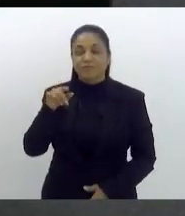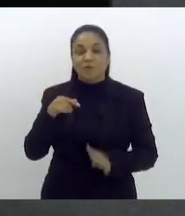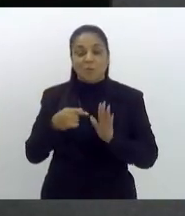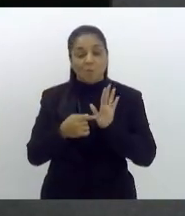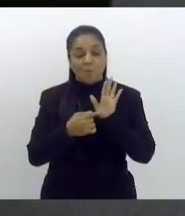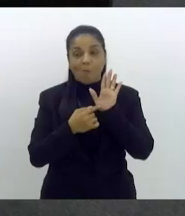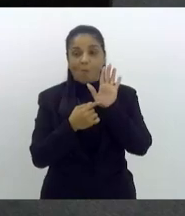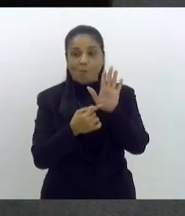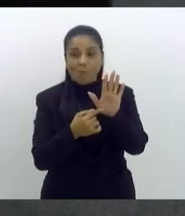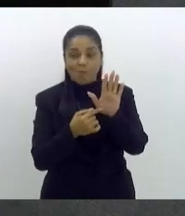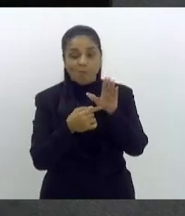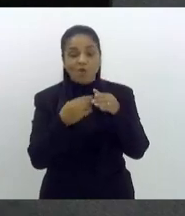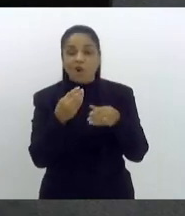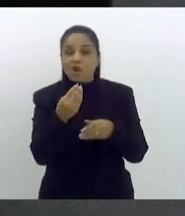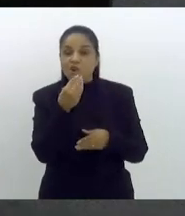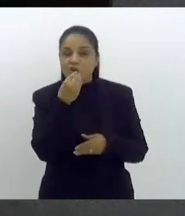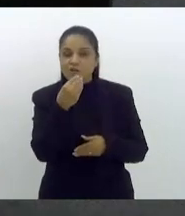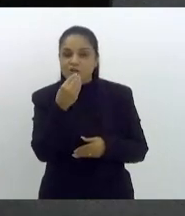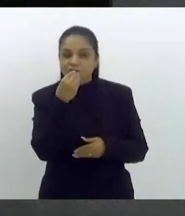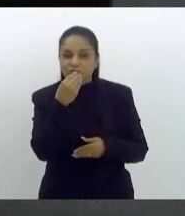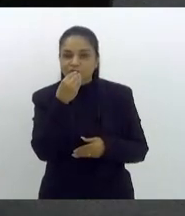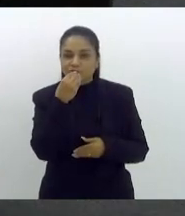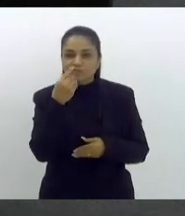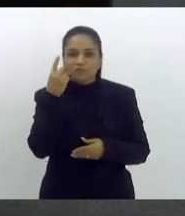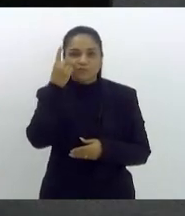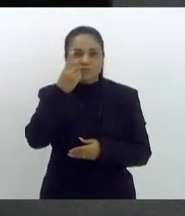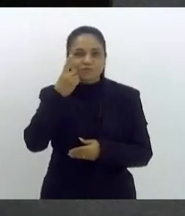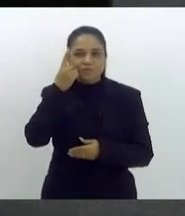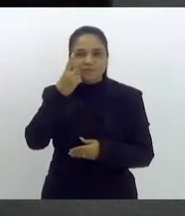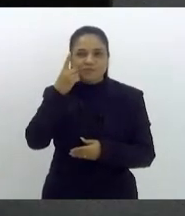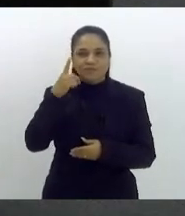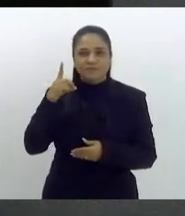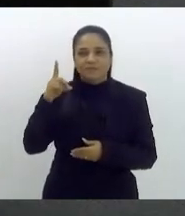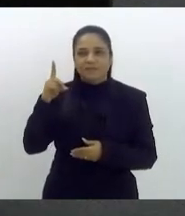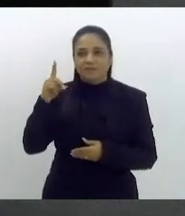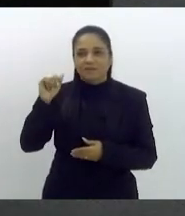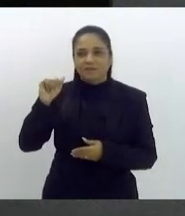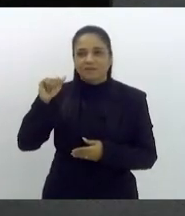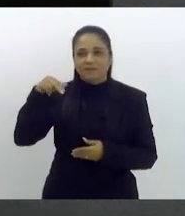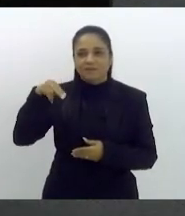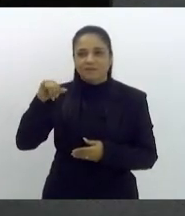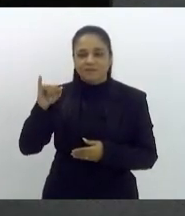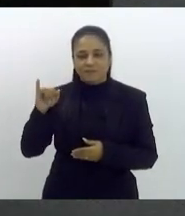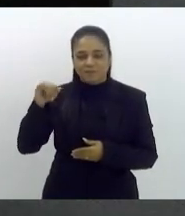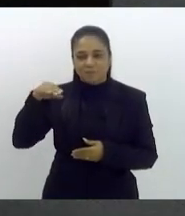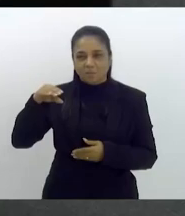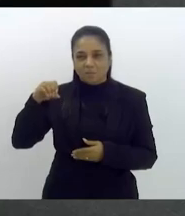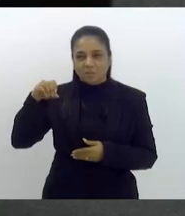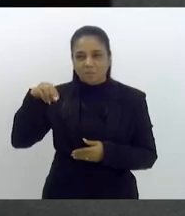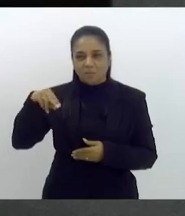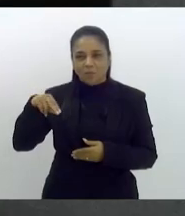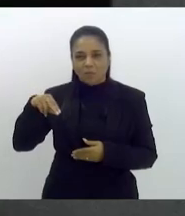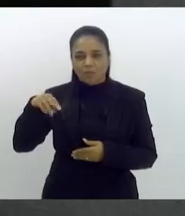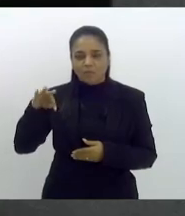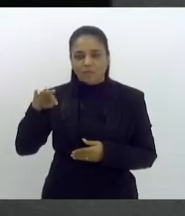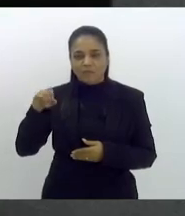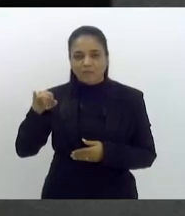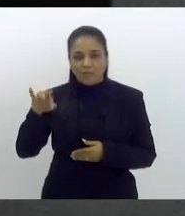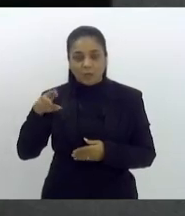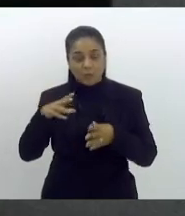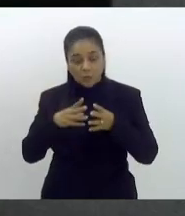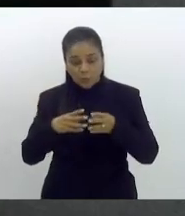aqui lanchinho da deputada Dani Monteiro aqui temos mamão